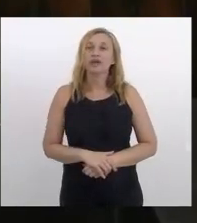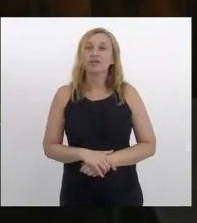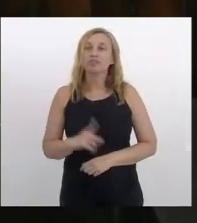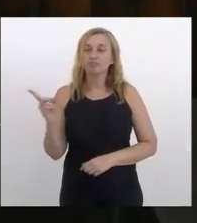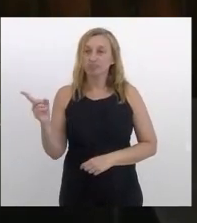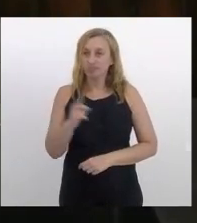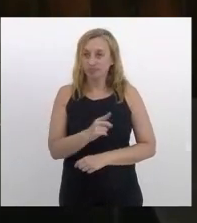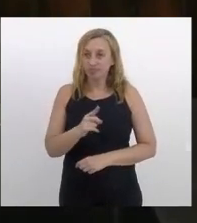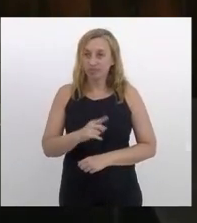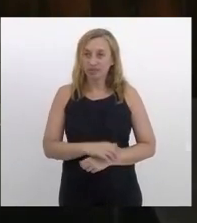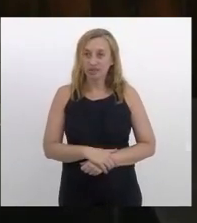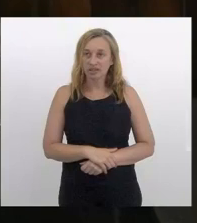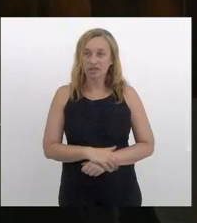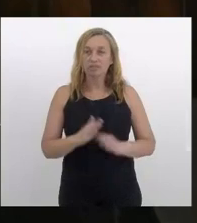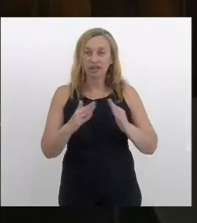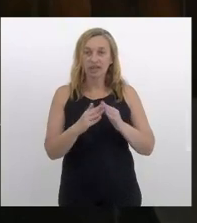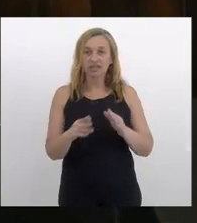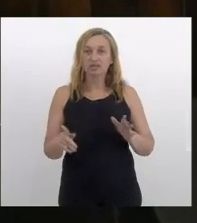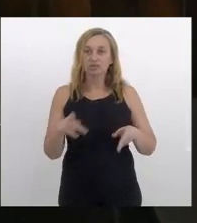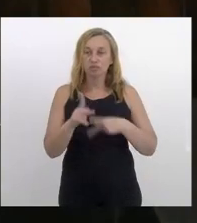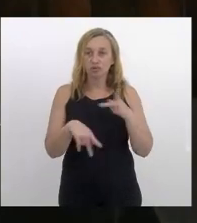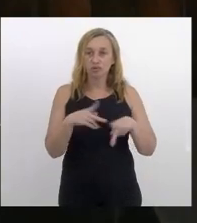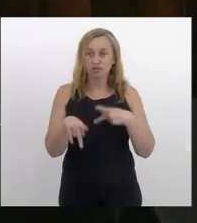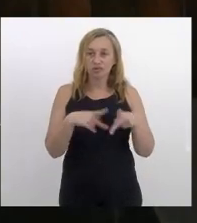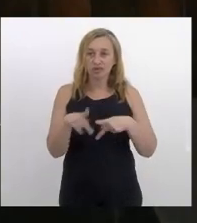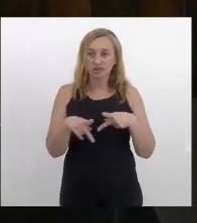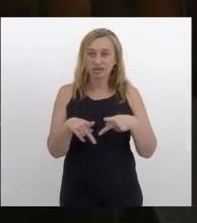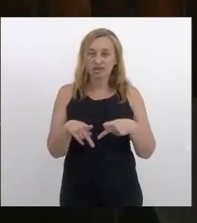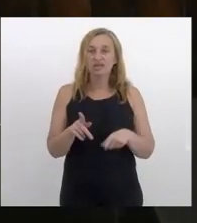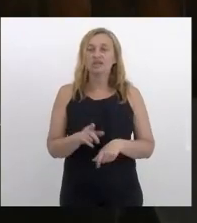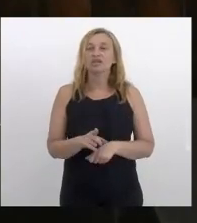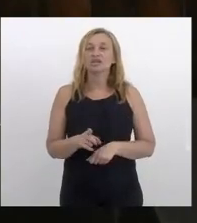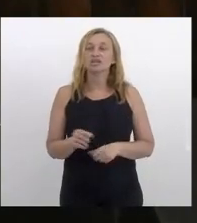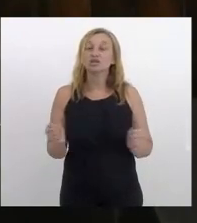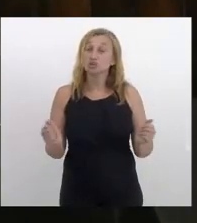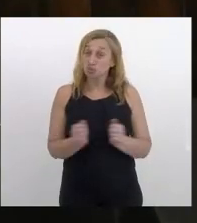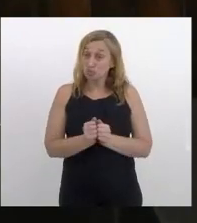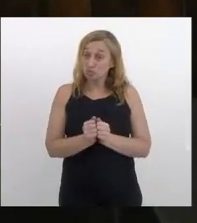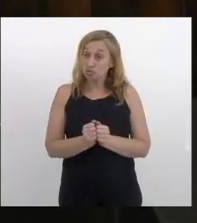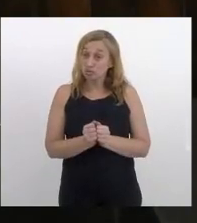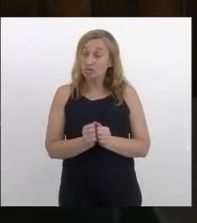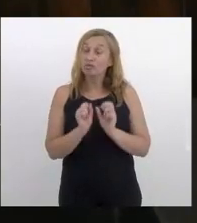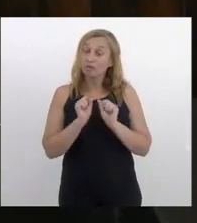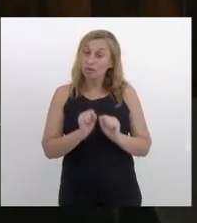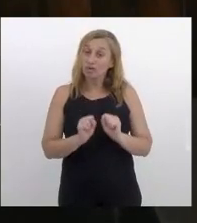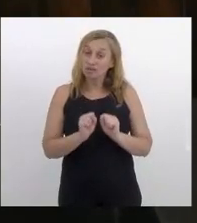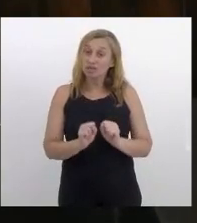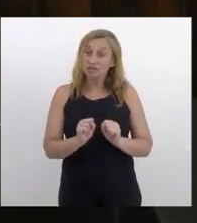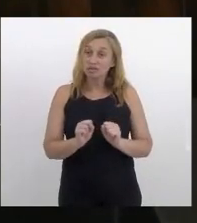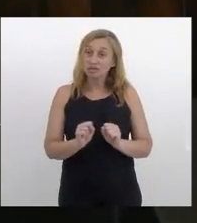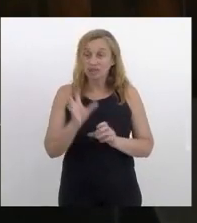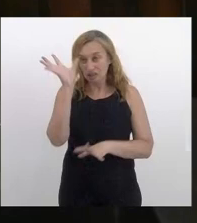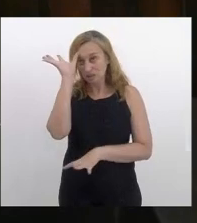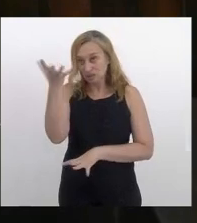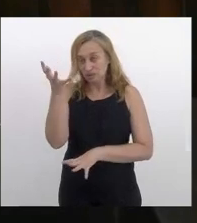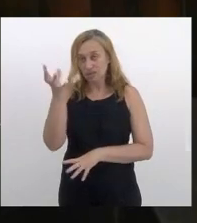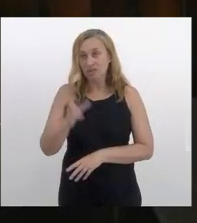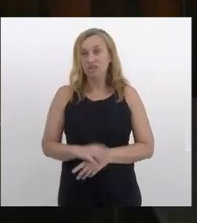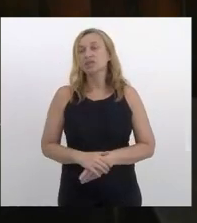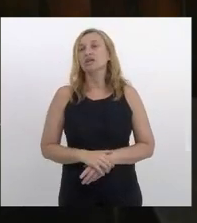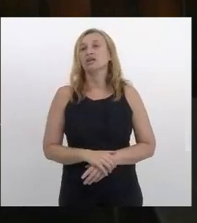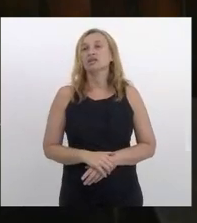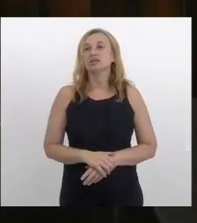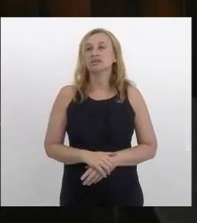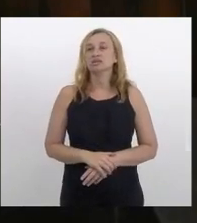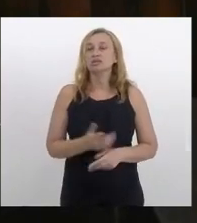cá, para a Casa do Povo, para que juntos possamos solucionar. São